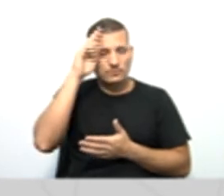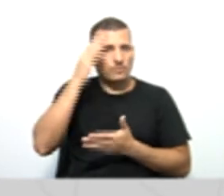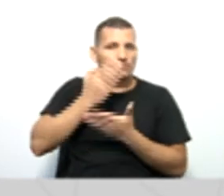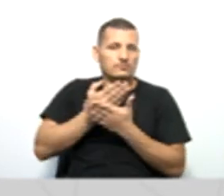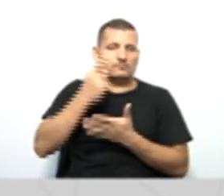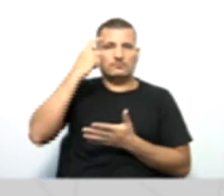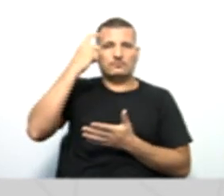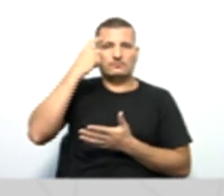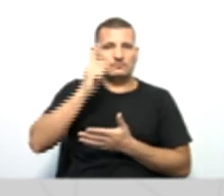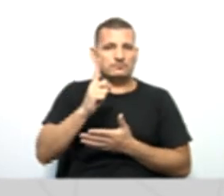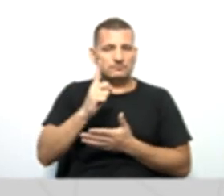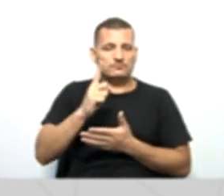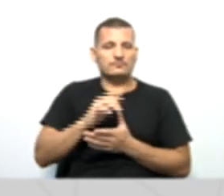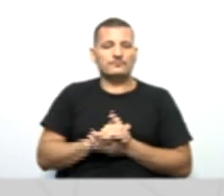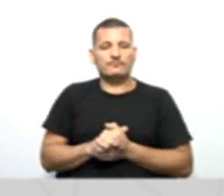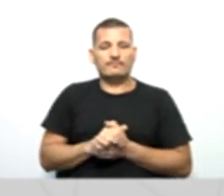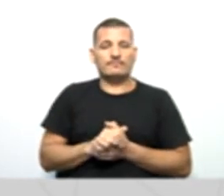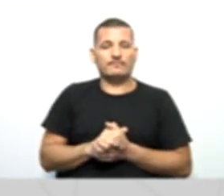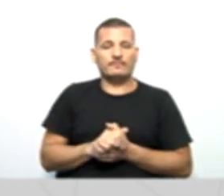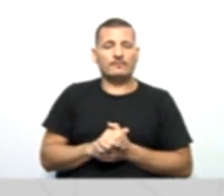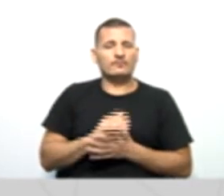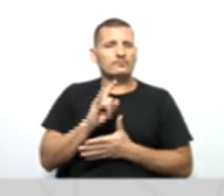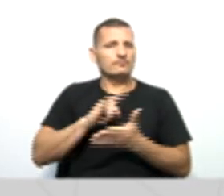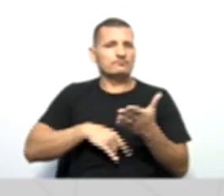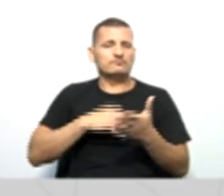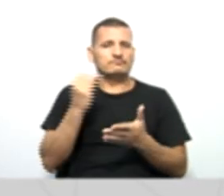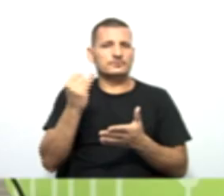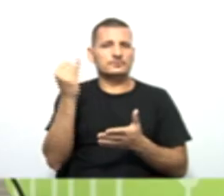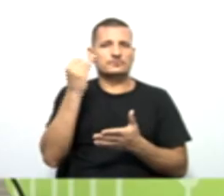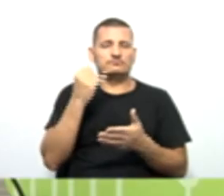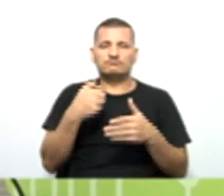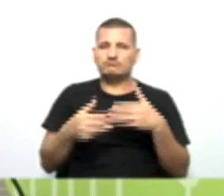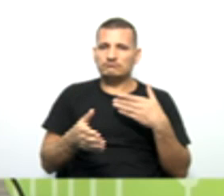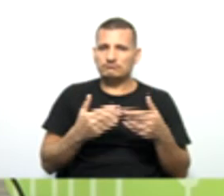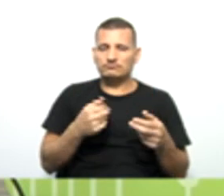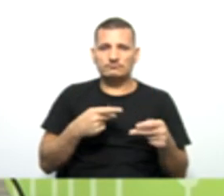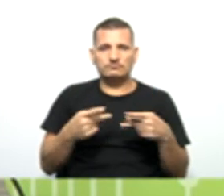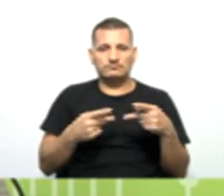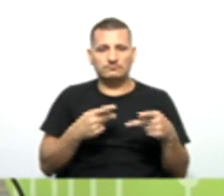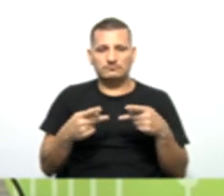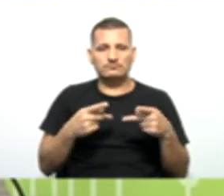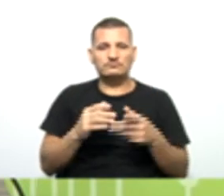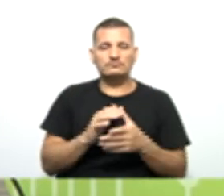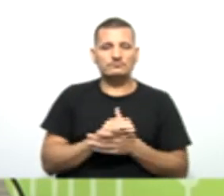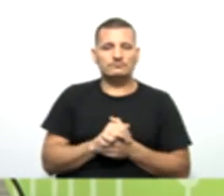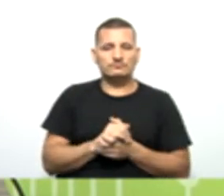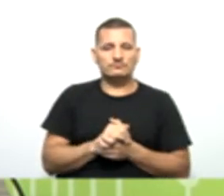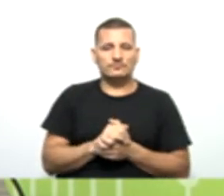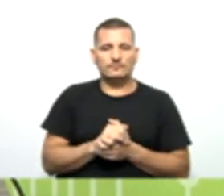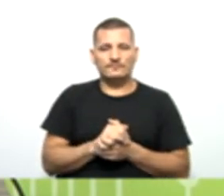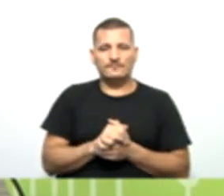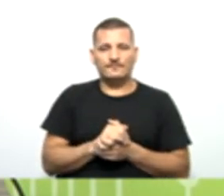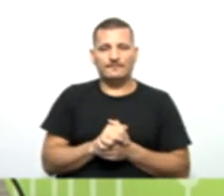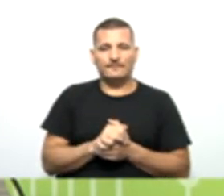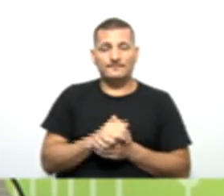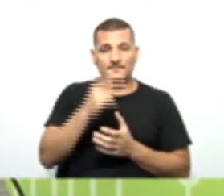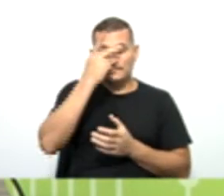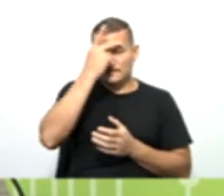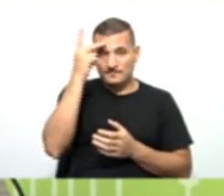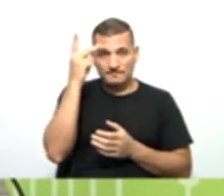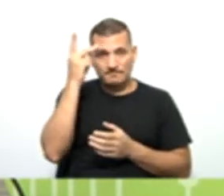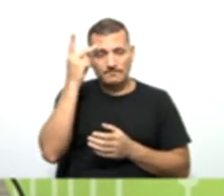pessoa. A documentação é importantíssima para qualquer projeto. As pessoas, às vezes elas podem